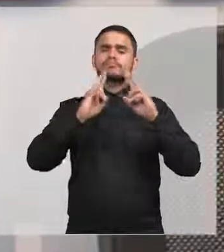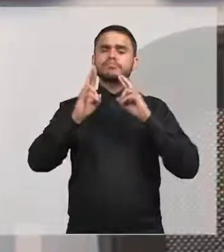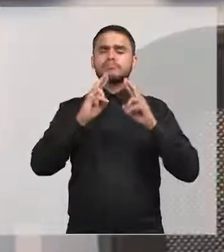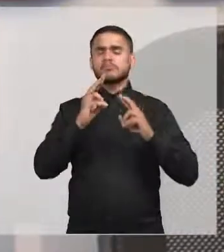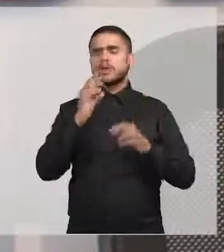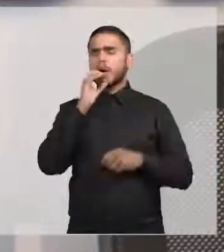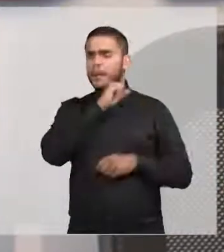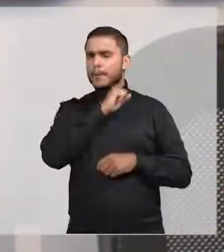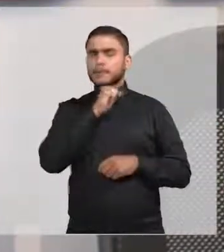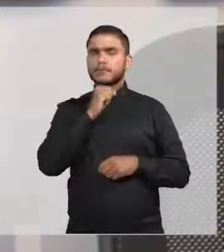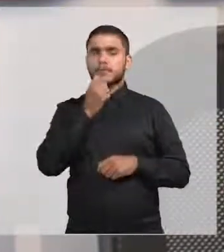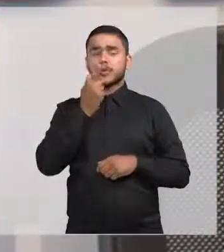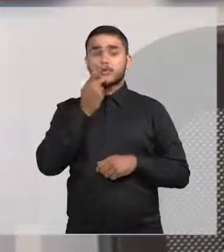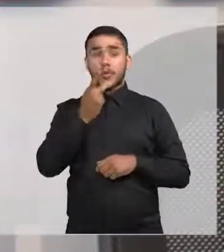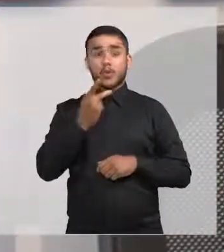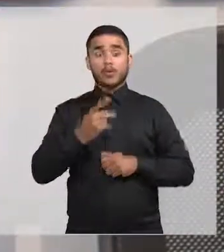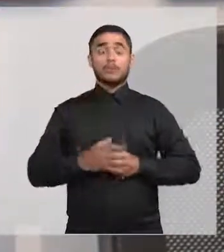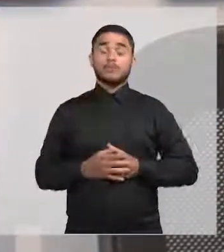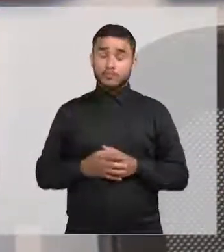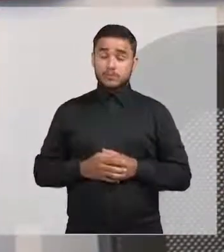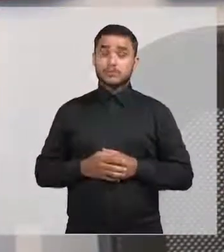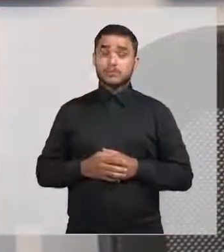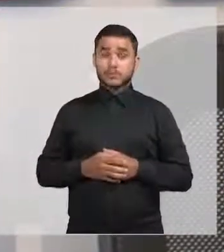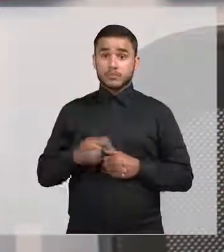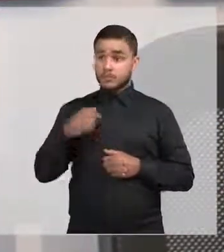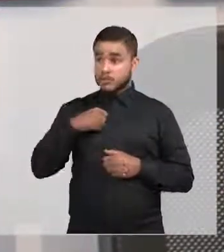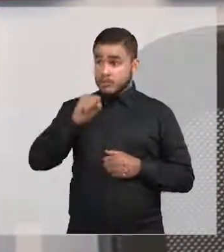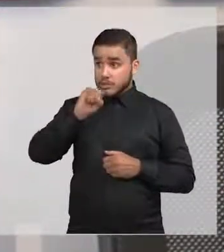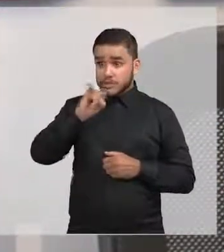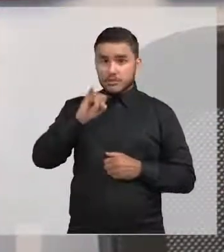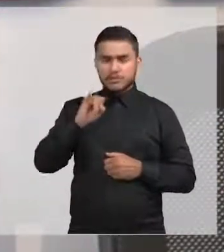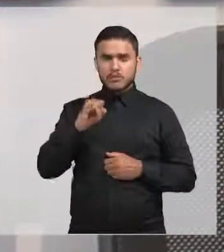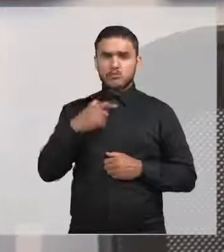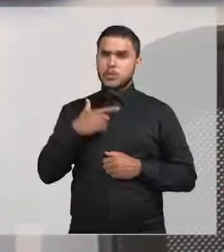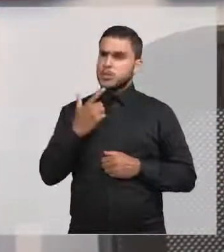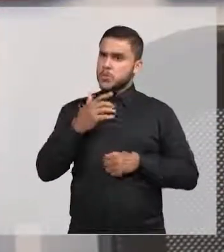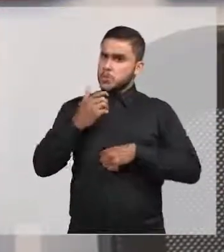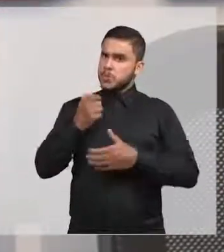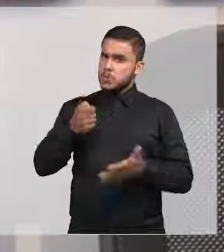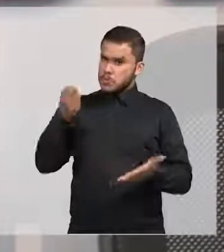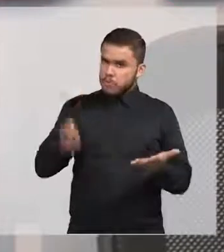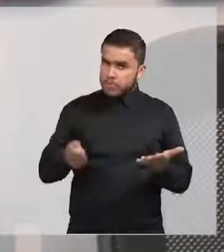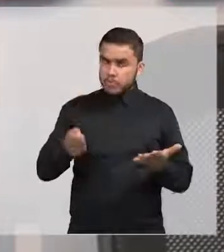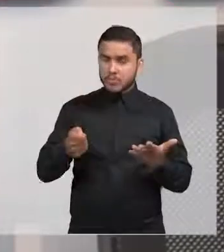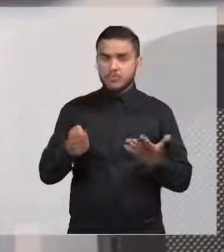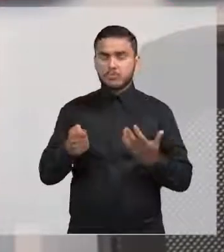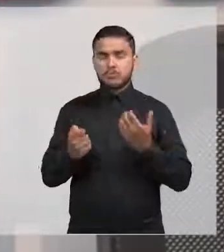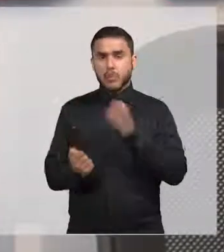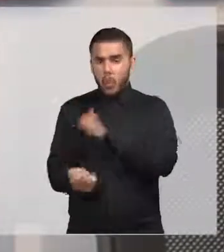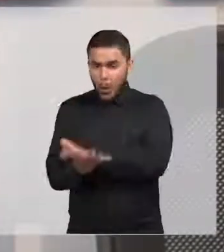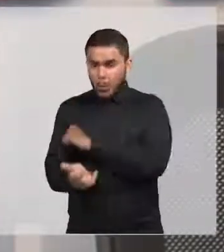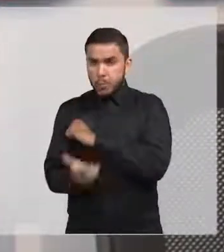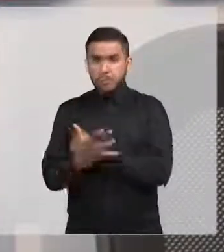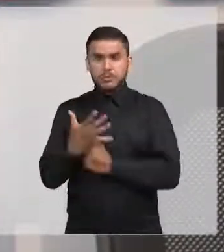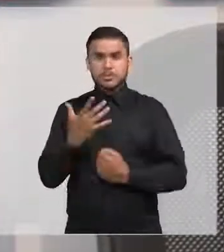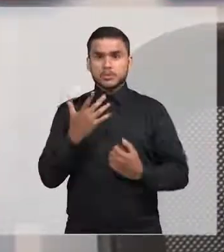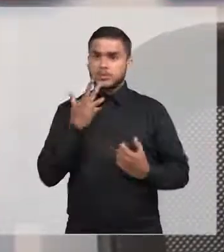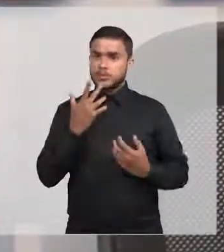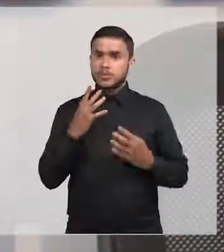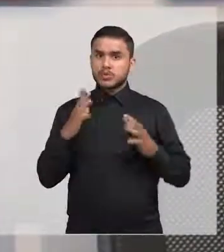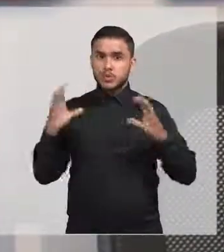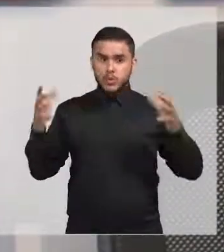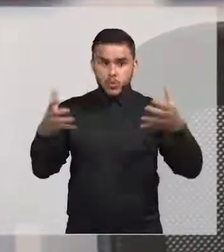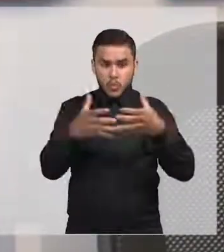com o vice-presidente dele, o general Mourão, vamos convidar o Bolsonaro na primeira semana depois do segundo